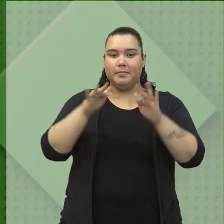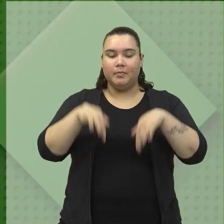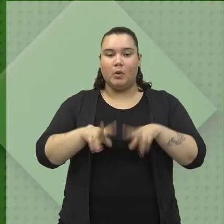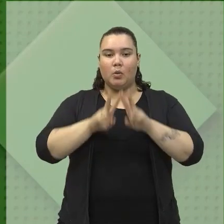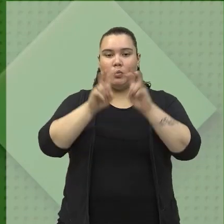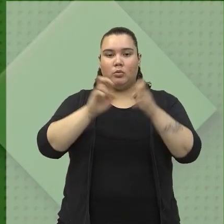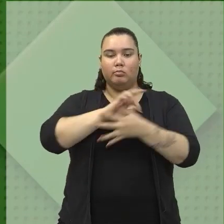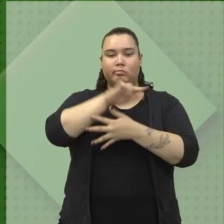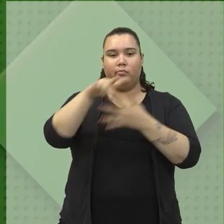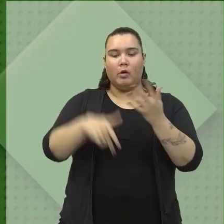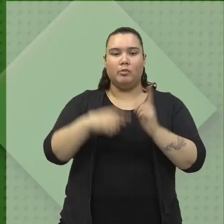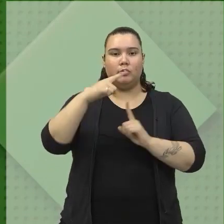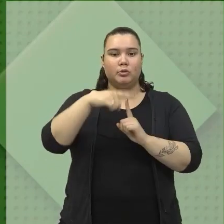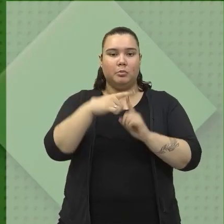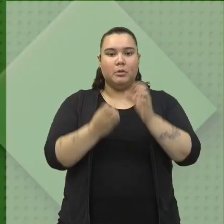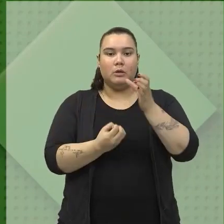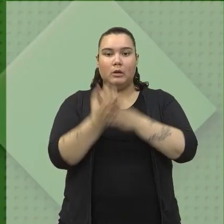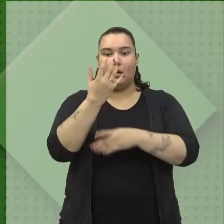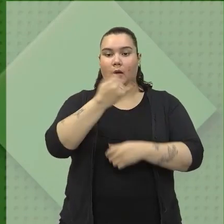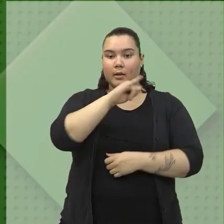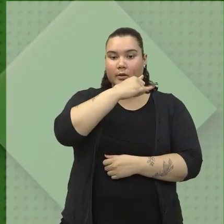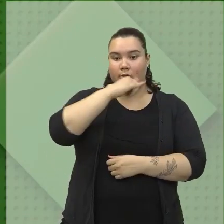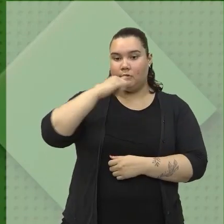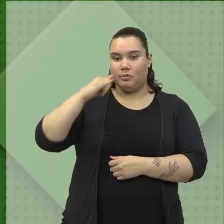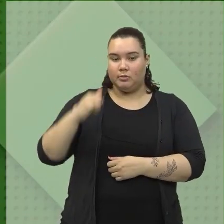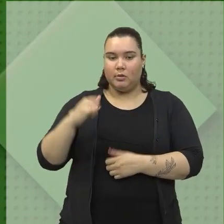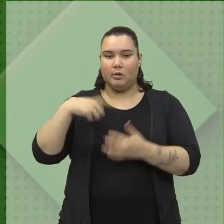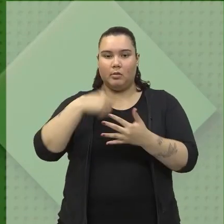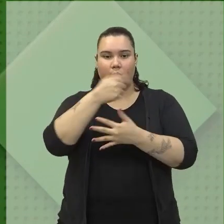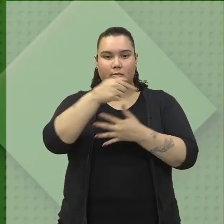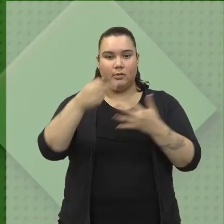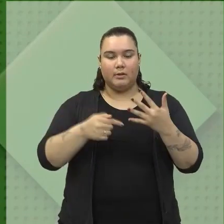as usinas de eletricidade. A gente viu aí alguns